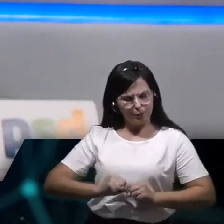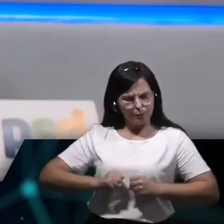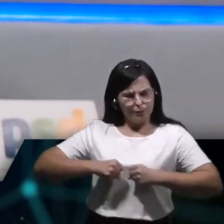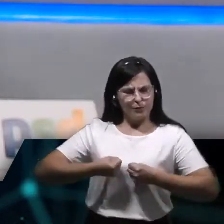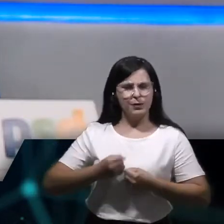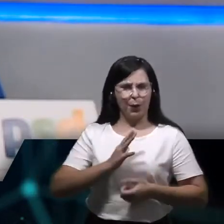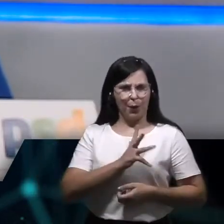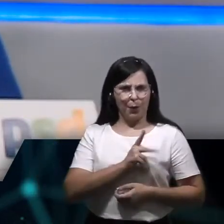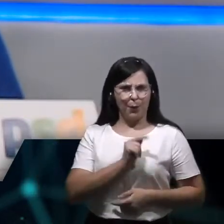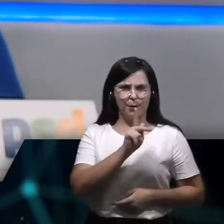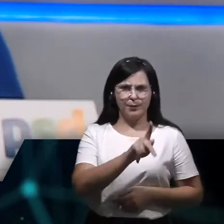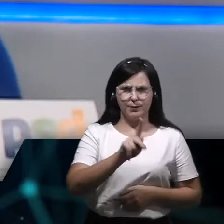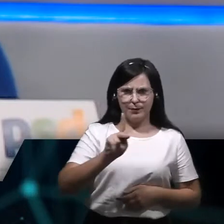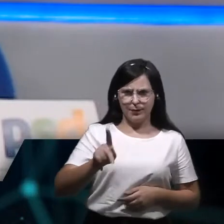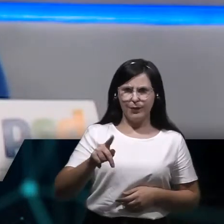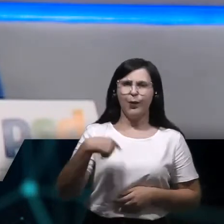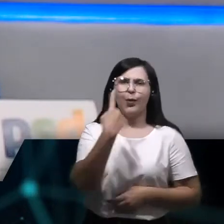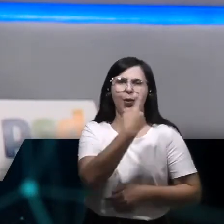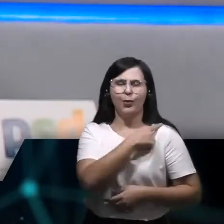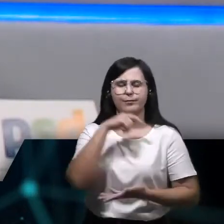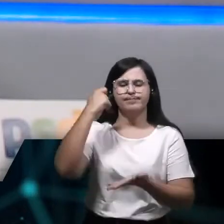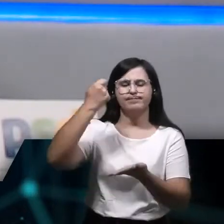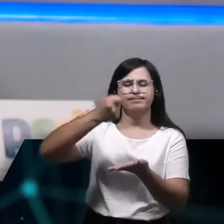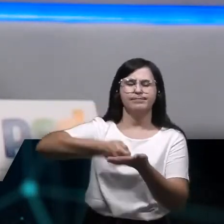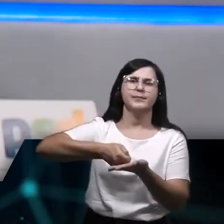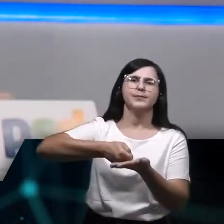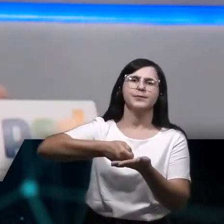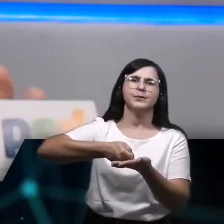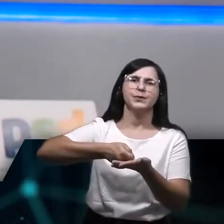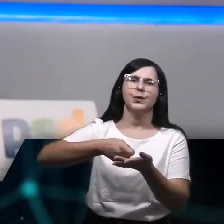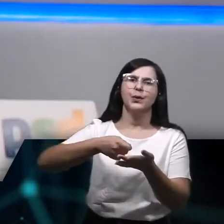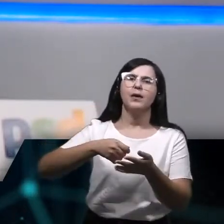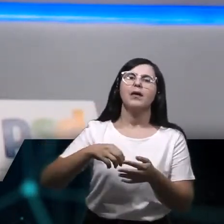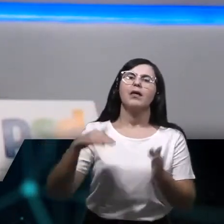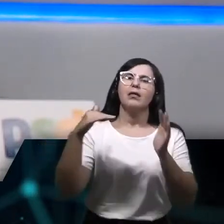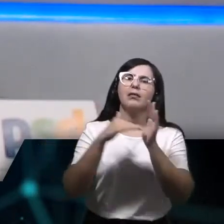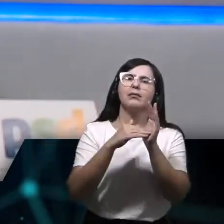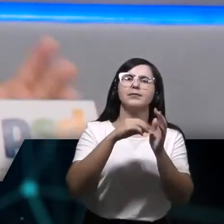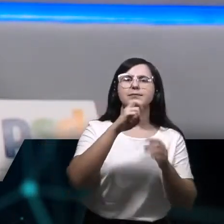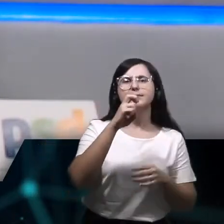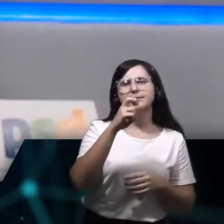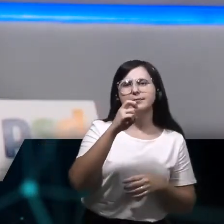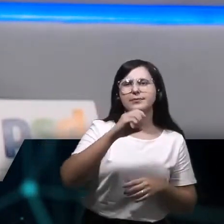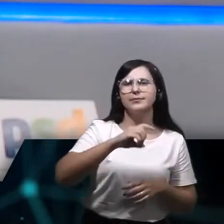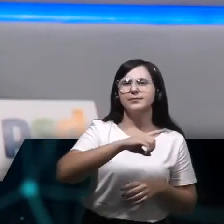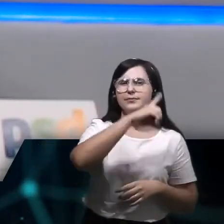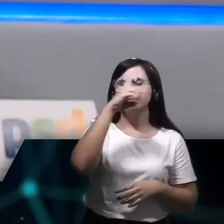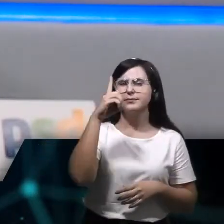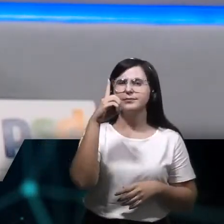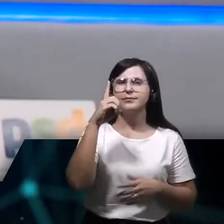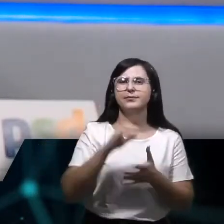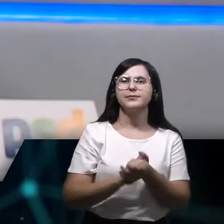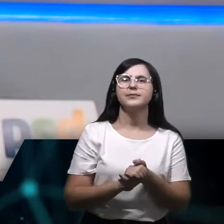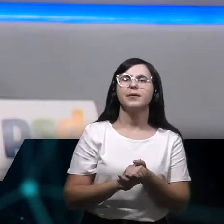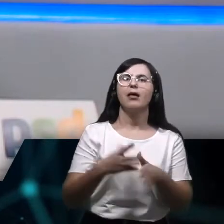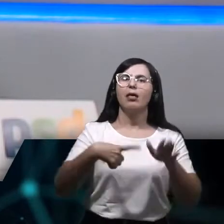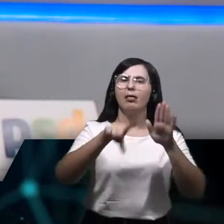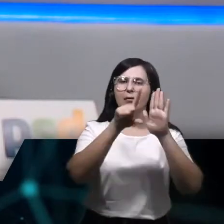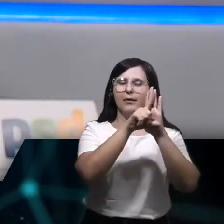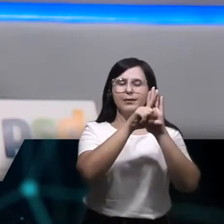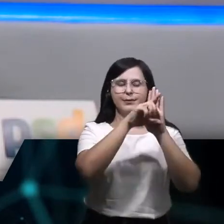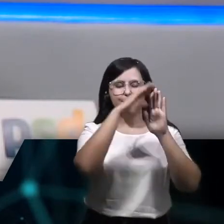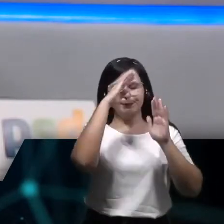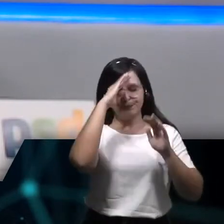professores, nós conseguimos honrar esse pagamento até o 5º dia útil, como a lei nos permite, e dizendo que